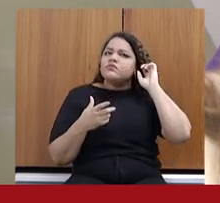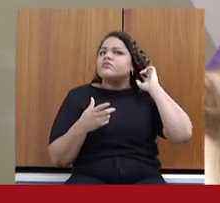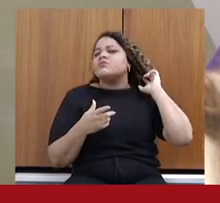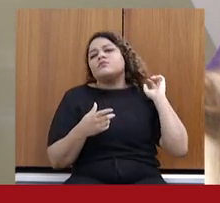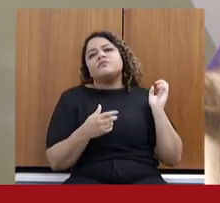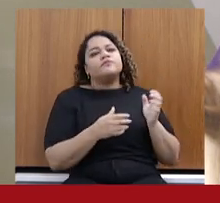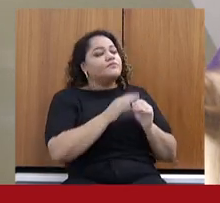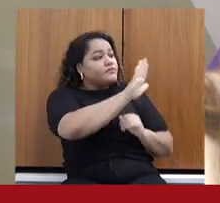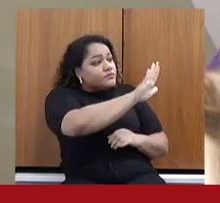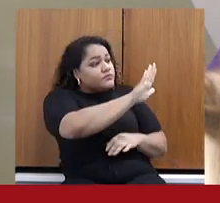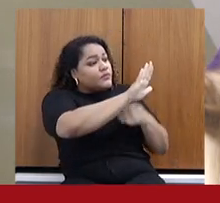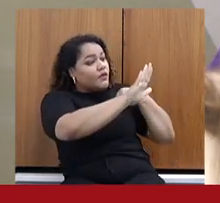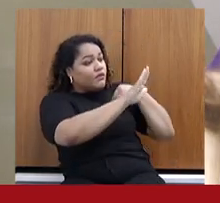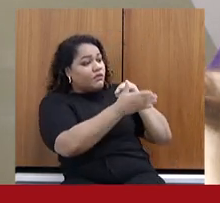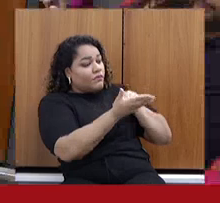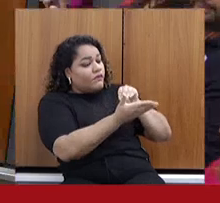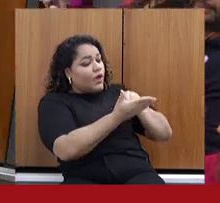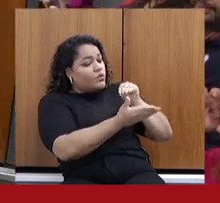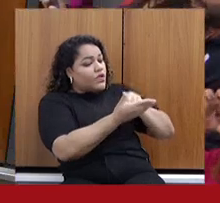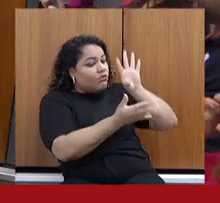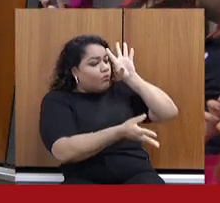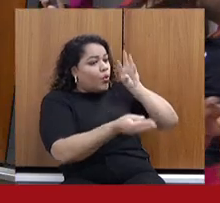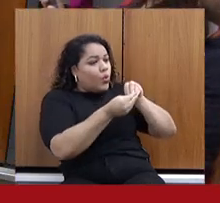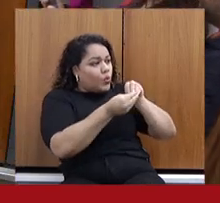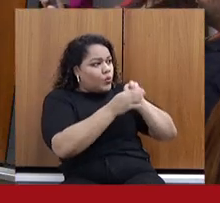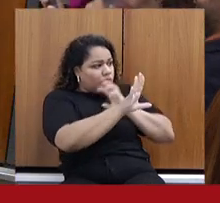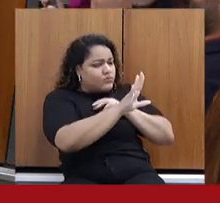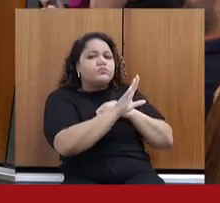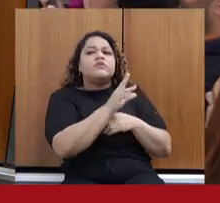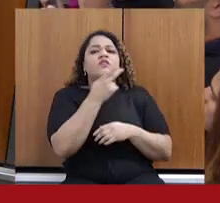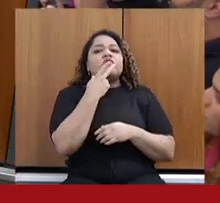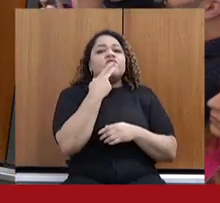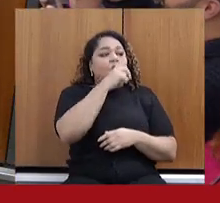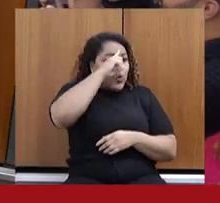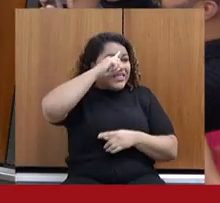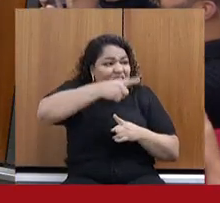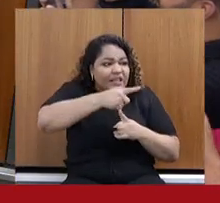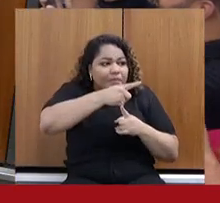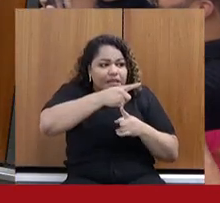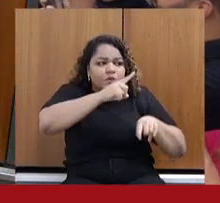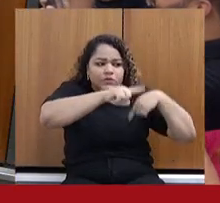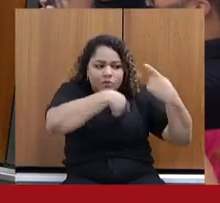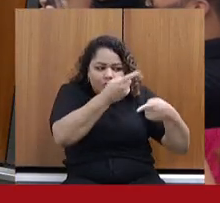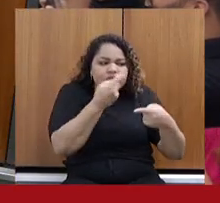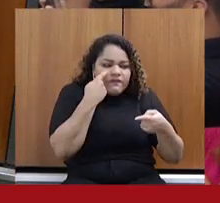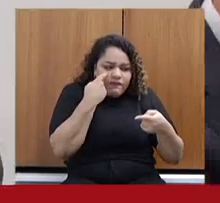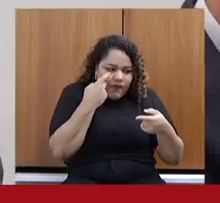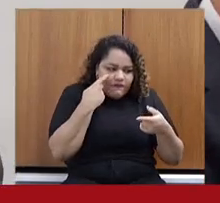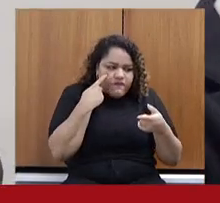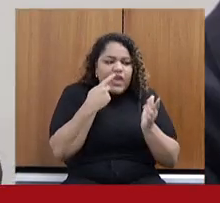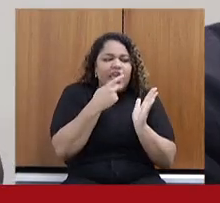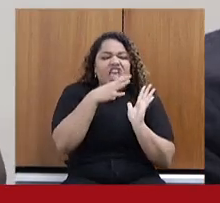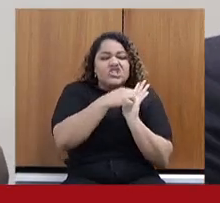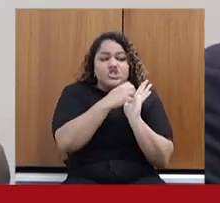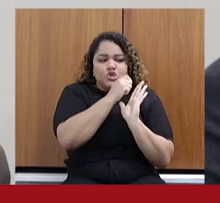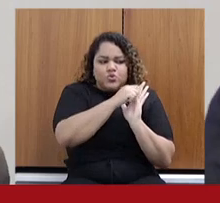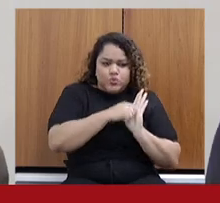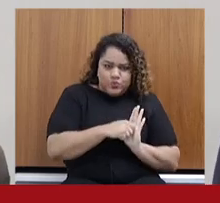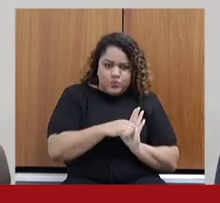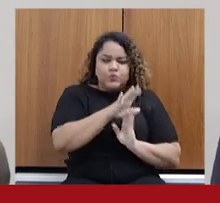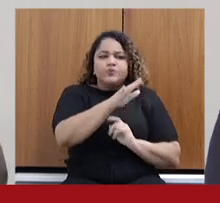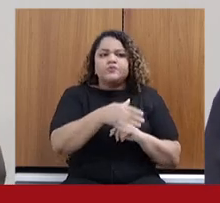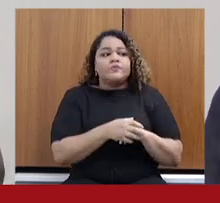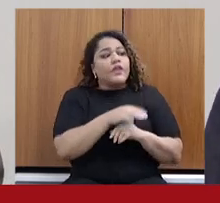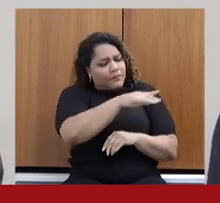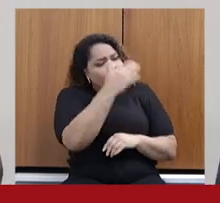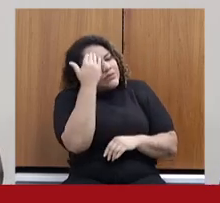deixou eu concluir. Vossa Excelência falou sim determinação. Depois Vossa Excelência vai pegar os áudios. Mas eu entendo que Vossa Excelência talvez tenha